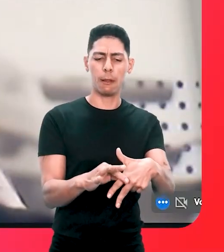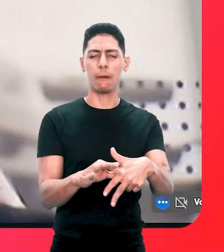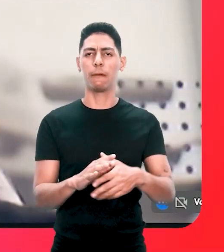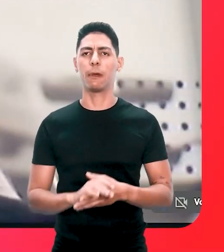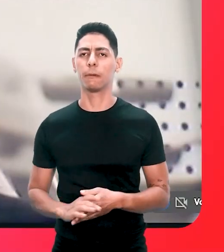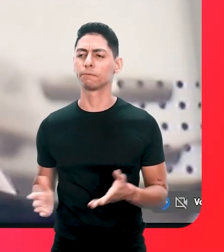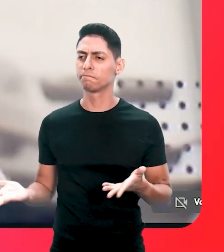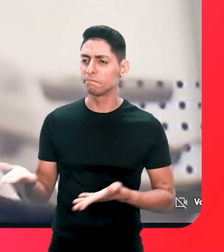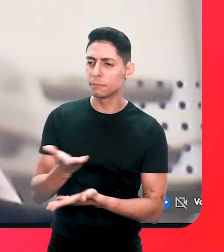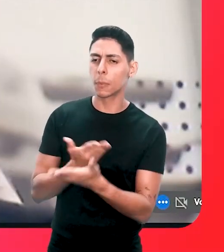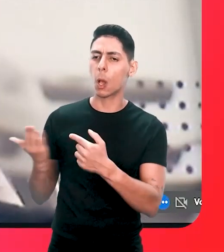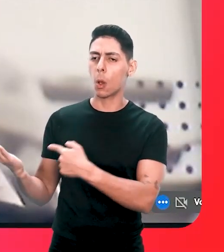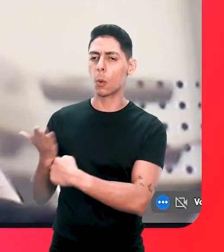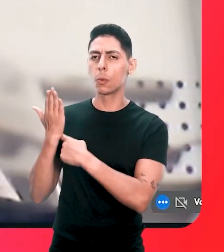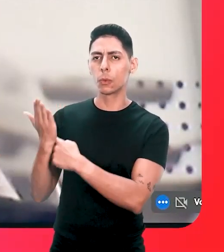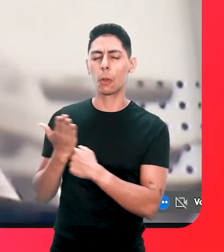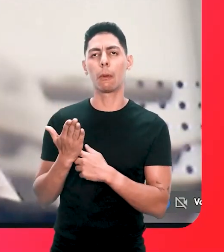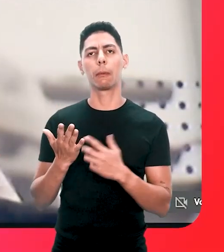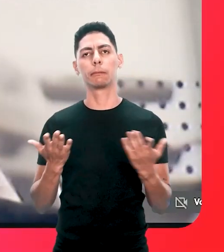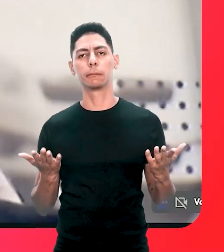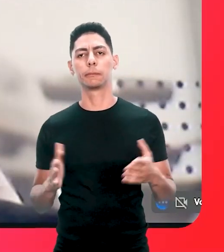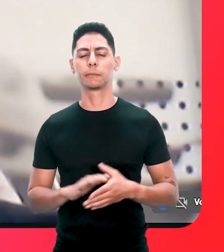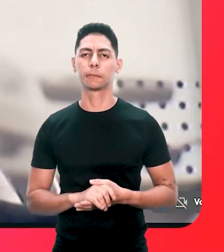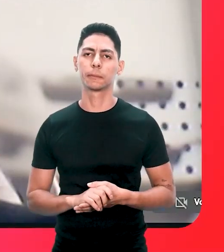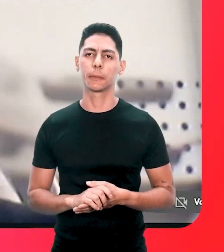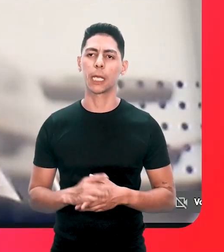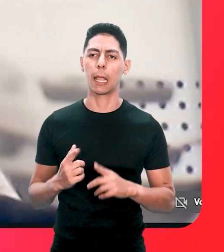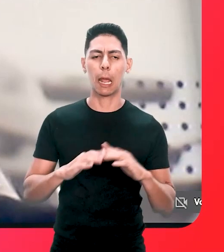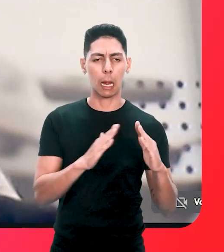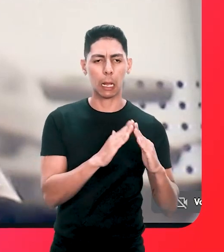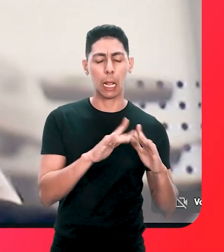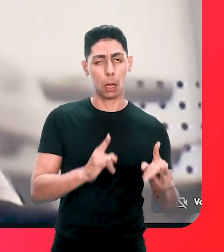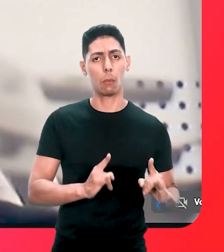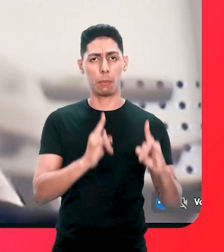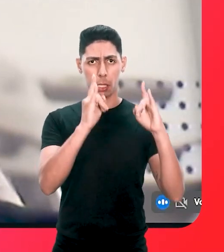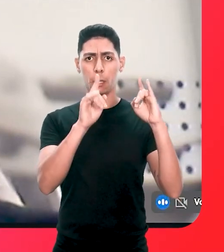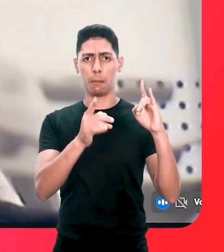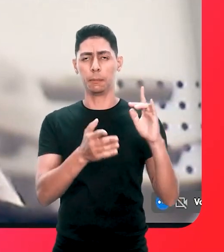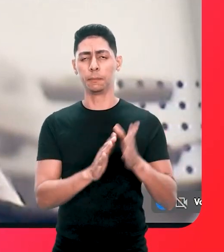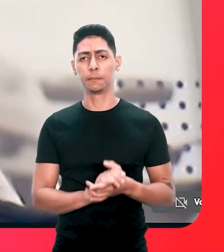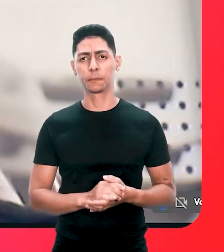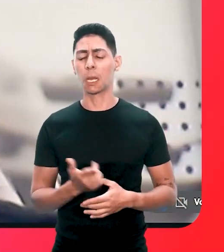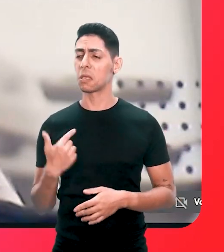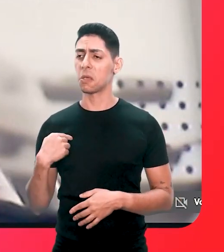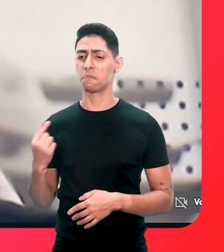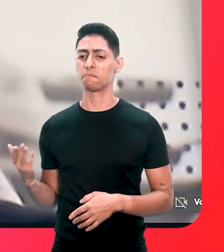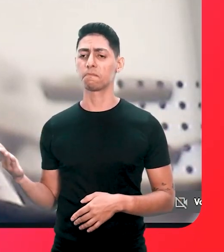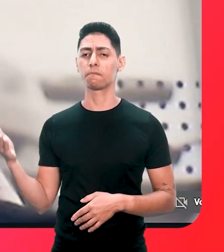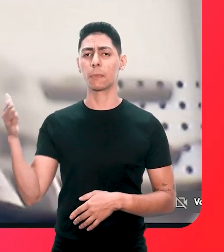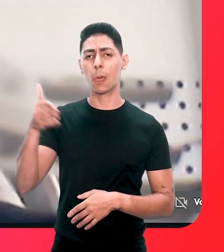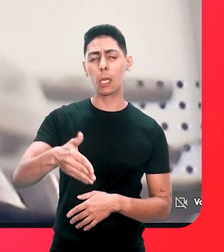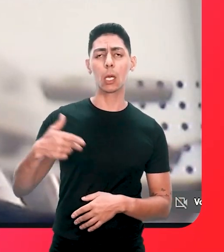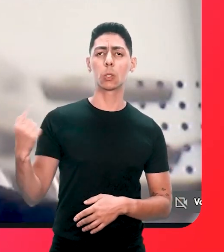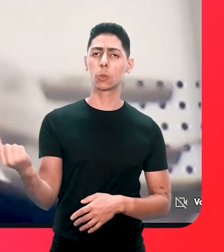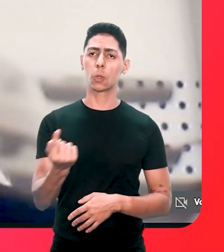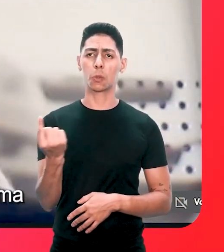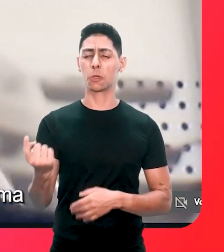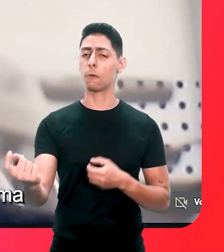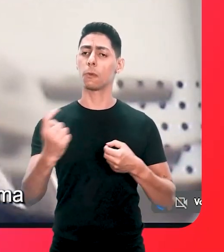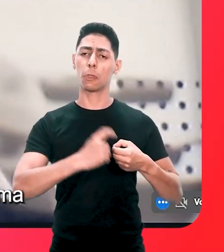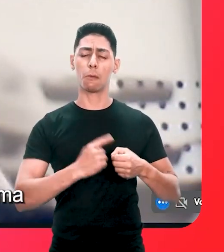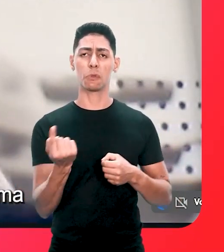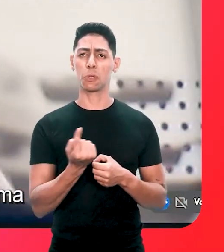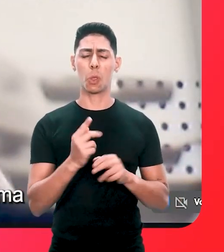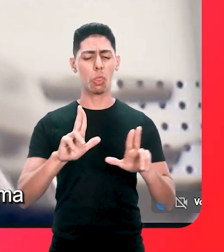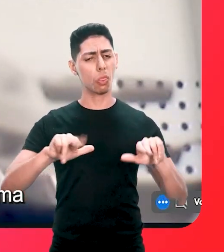esse meio de campo, né, com a casa, com o apartamento, né, era um apartamento, e eu ia sozinho, voltava sozinho,